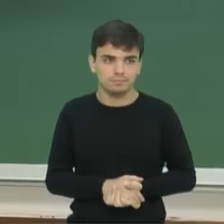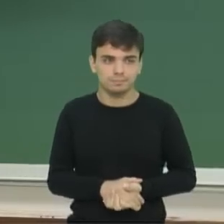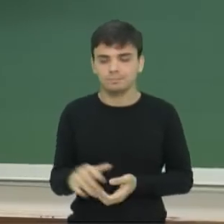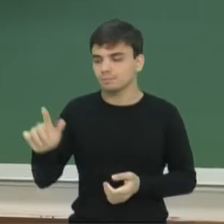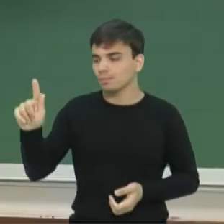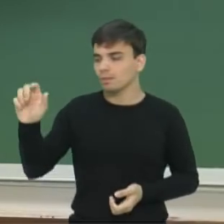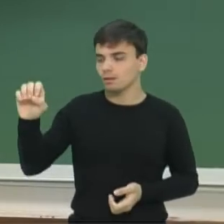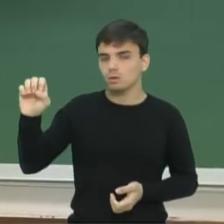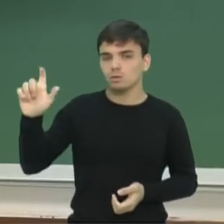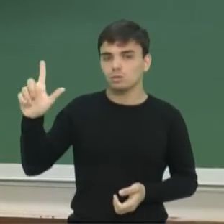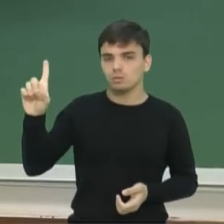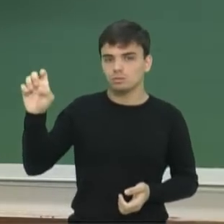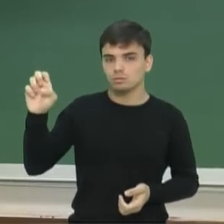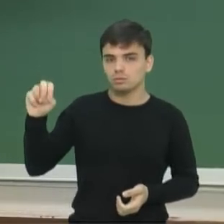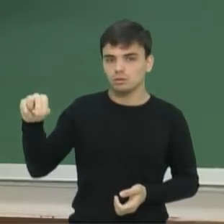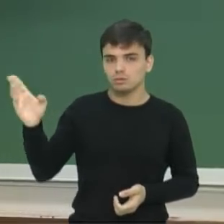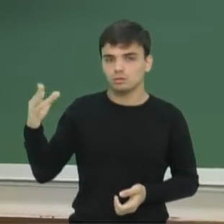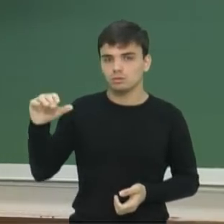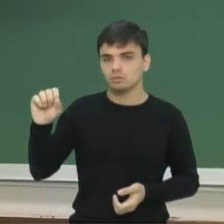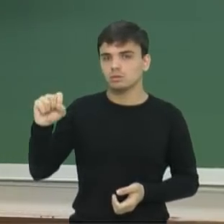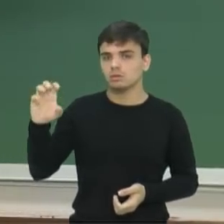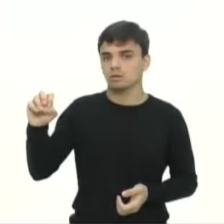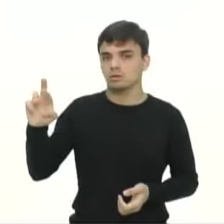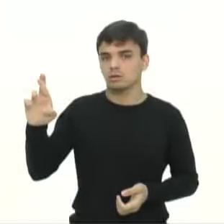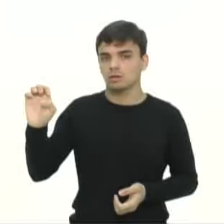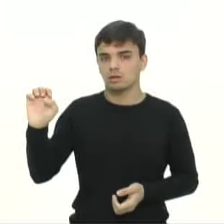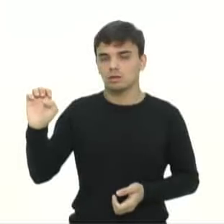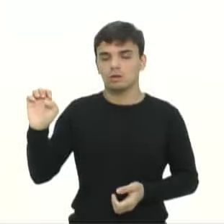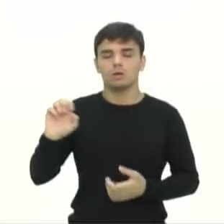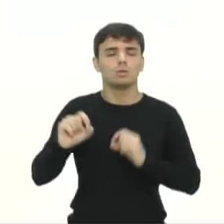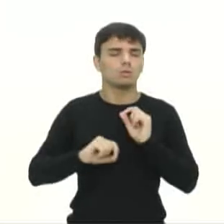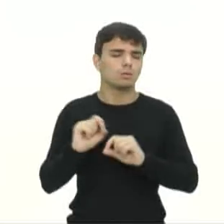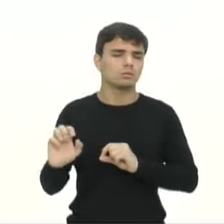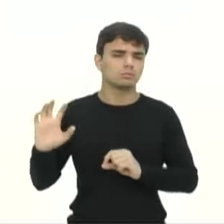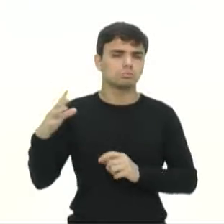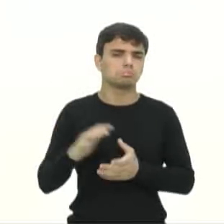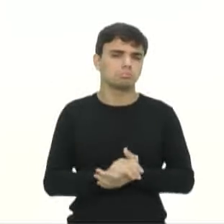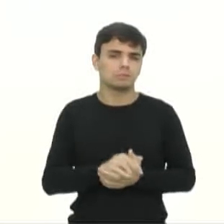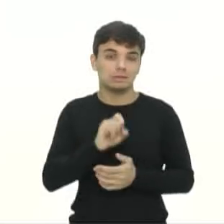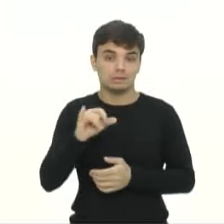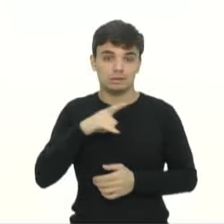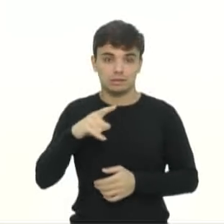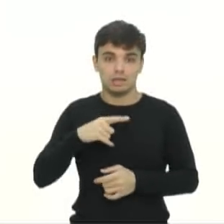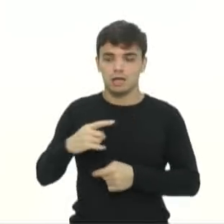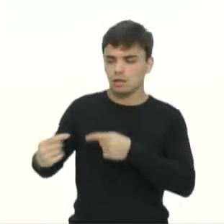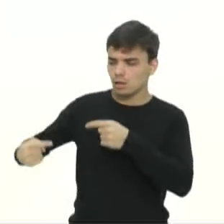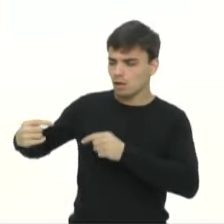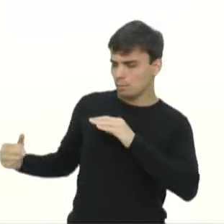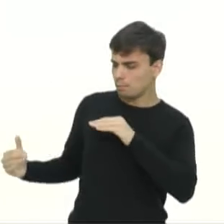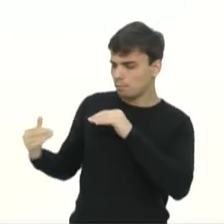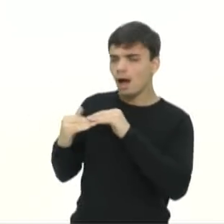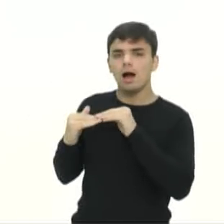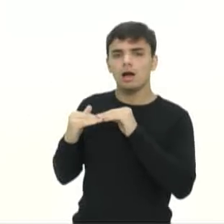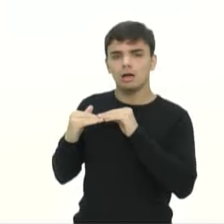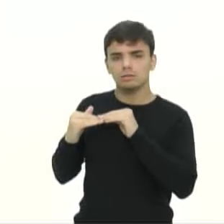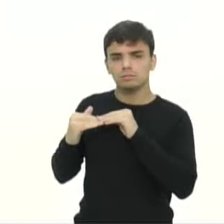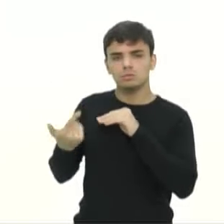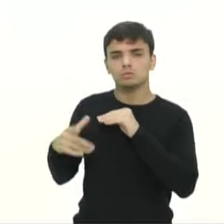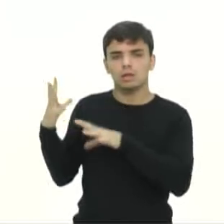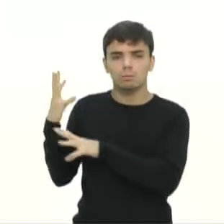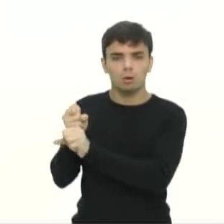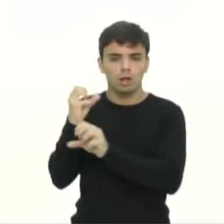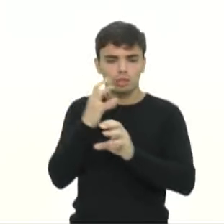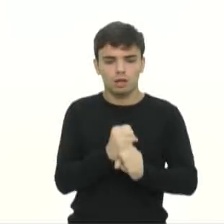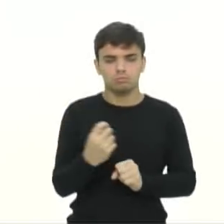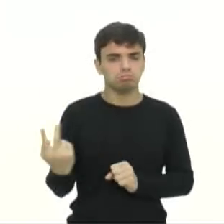E aqui está o Gold Score. Então em que momento que ocorre o Gold Score? Então no caso de empate, em que não haja